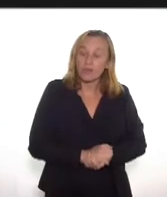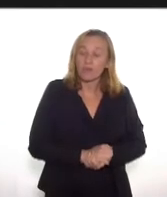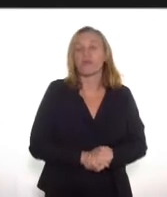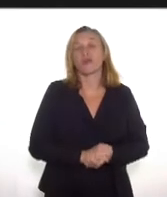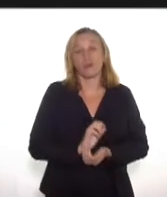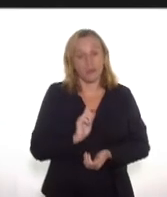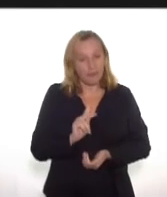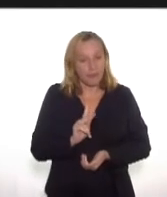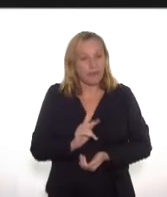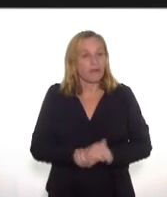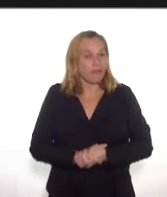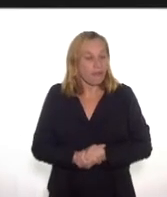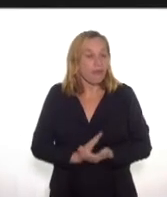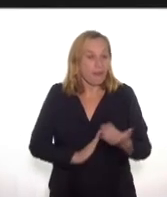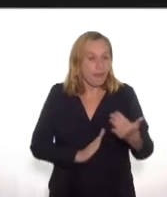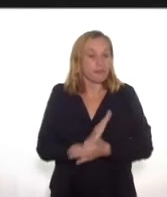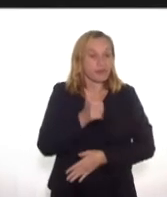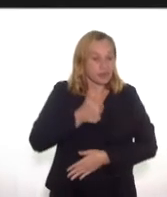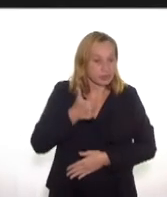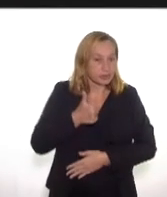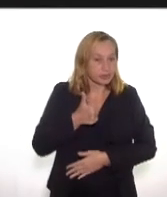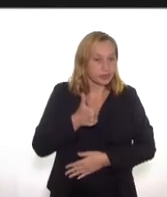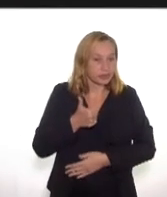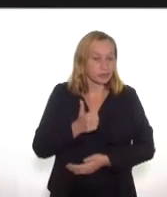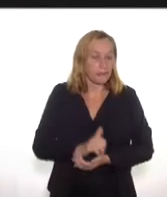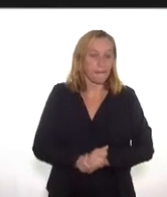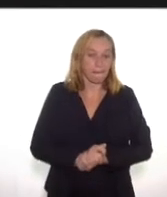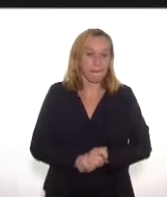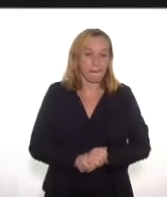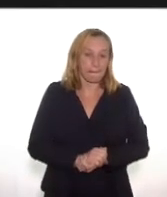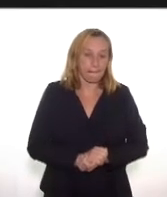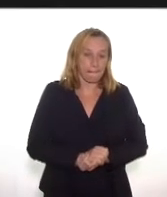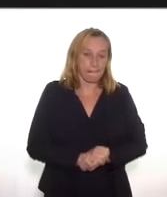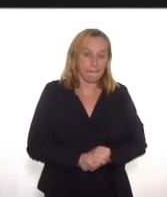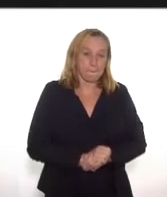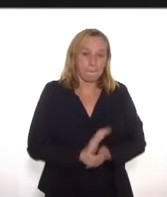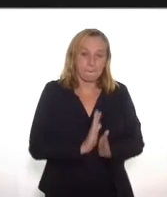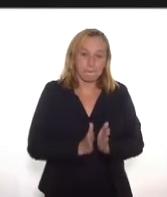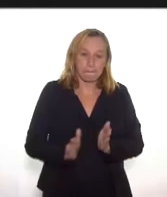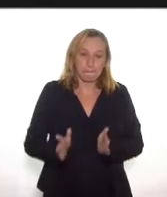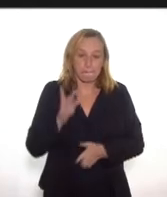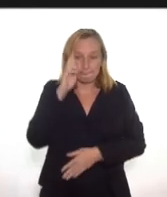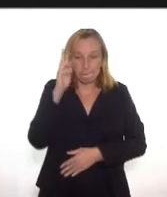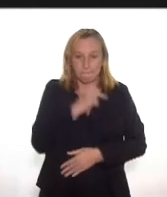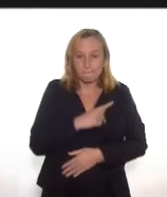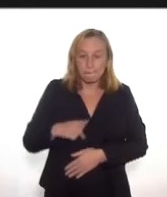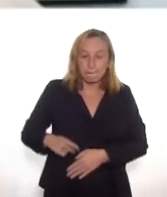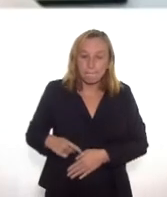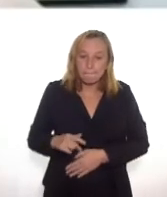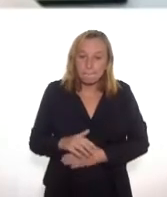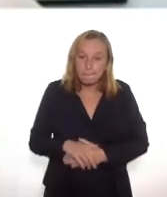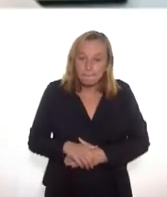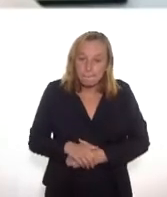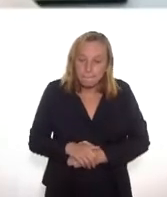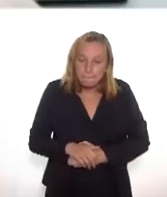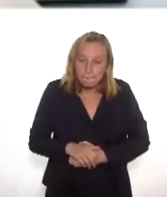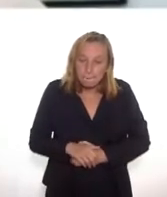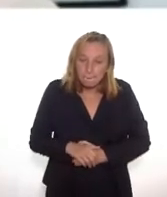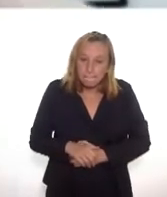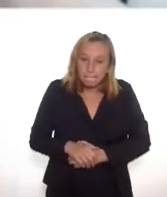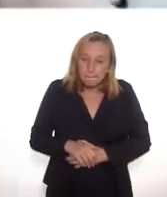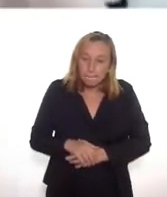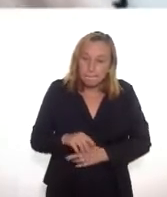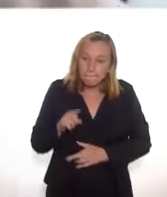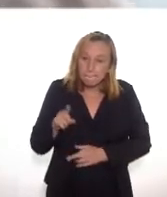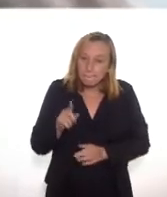Tá. Ele está aprovado em primeira, tá? Presidente, uma questão de ordem, presidente. Salvo o melhor juízo,